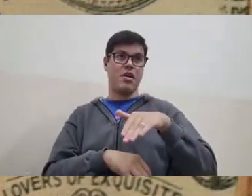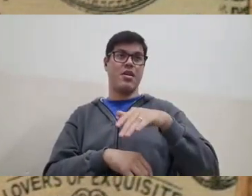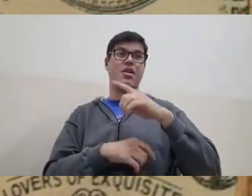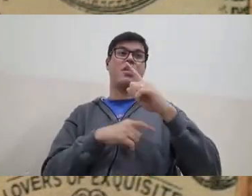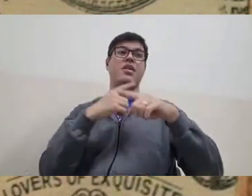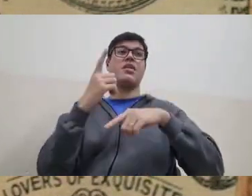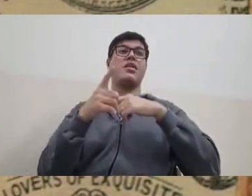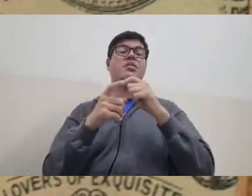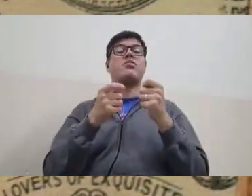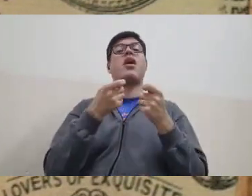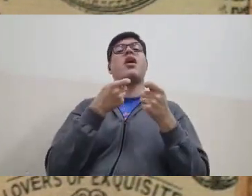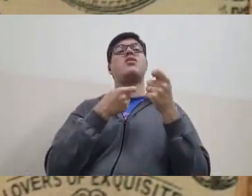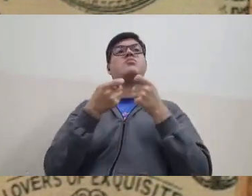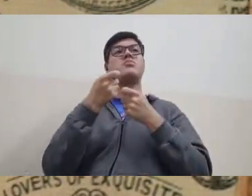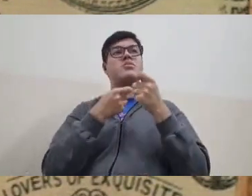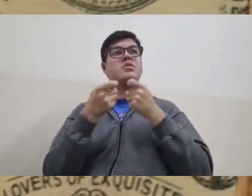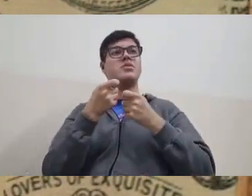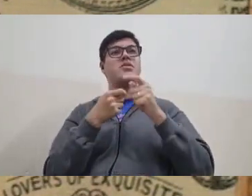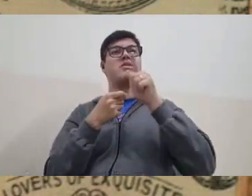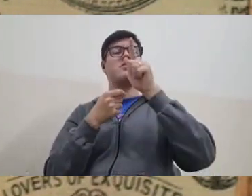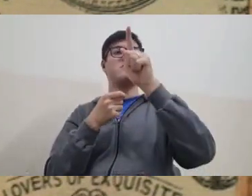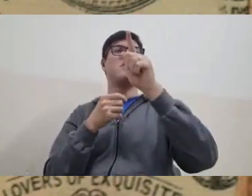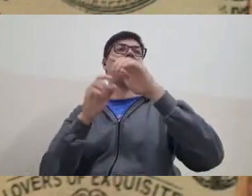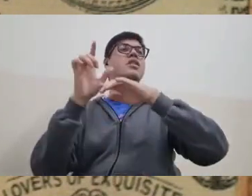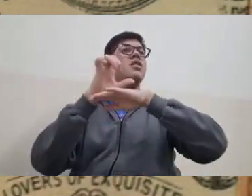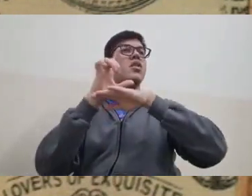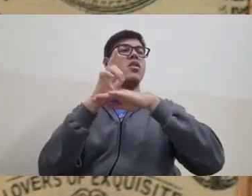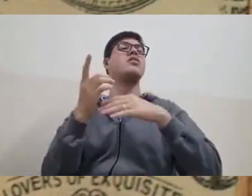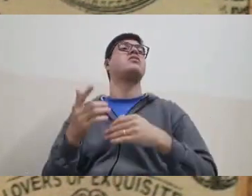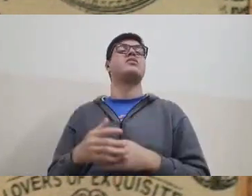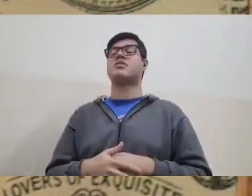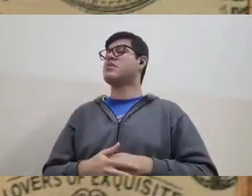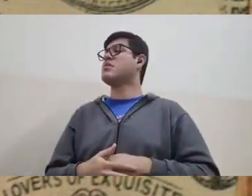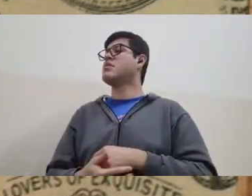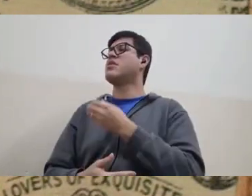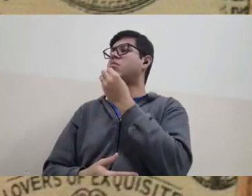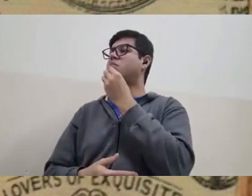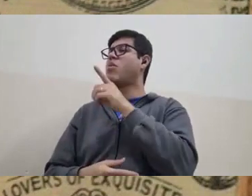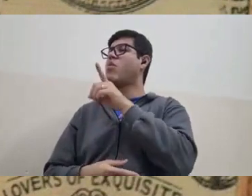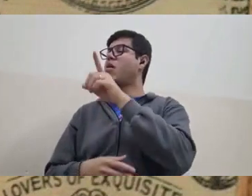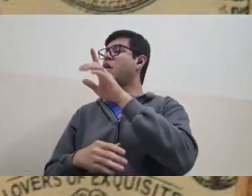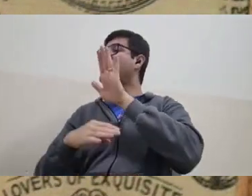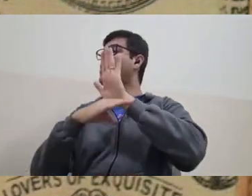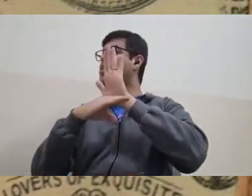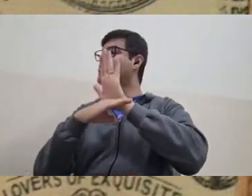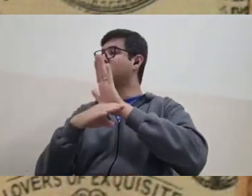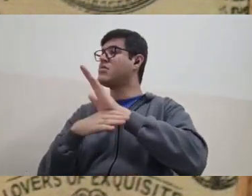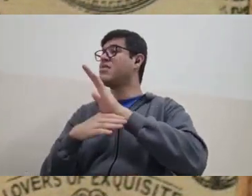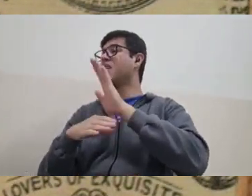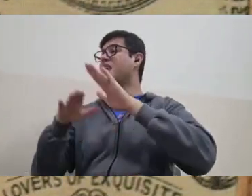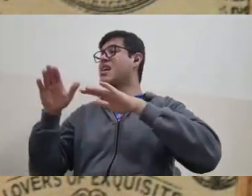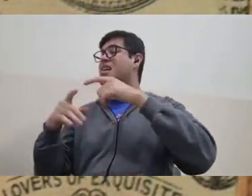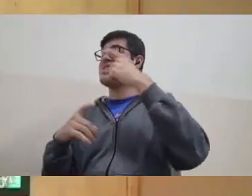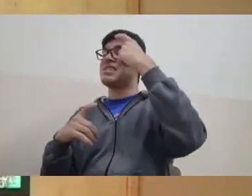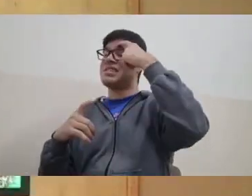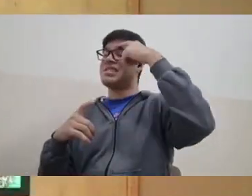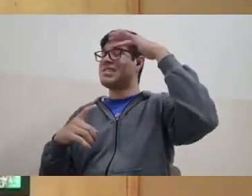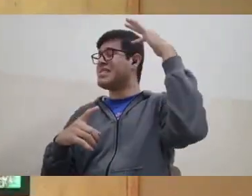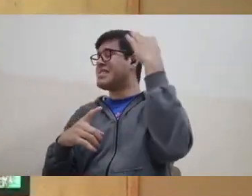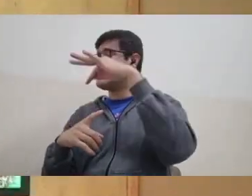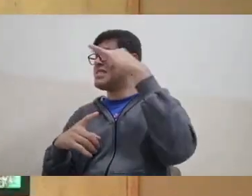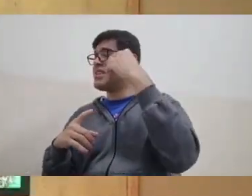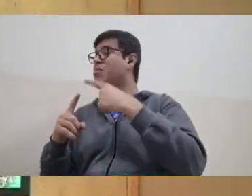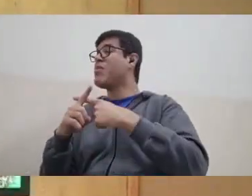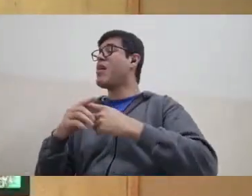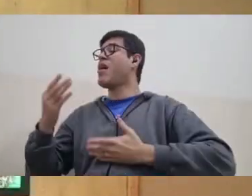e administra as notas para o cliente tá ajudando o cliente nossa como ajuda pois é uma dor de cabeça para fazer tem